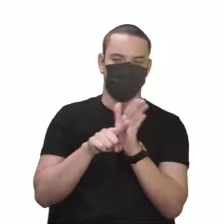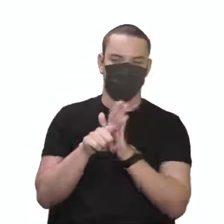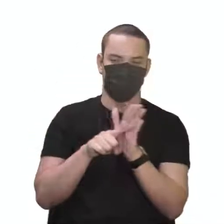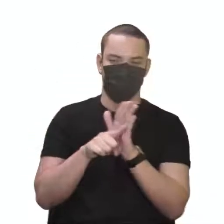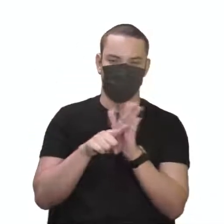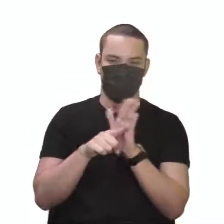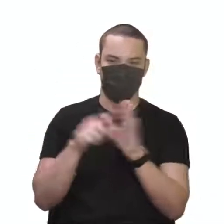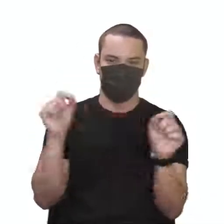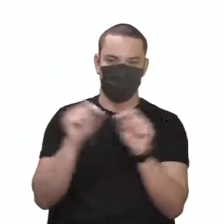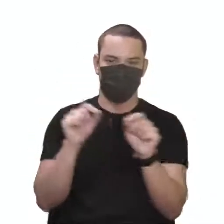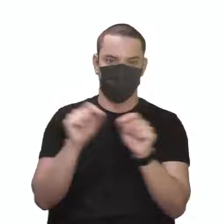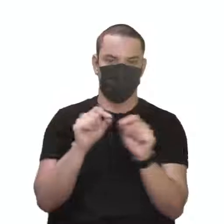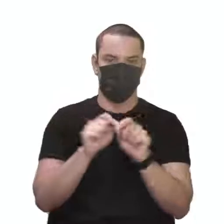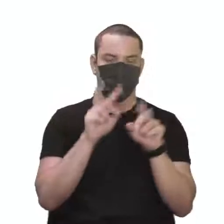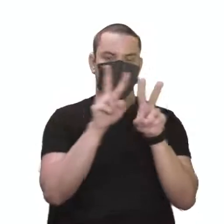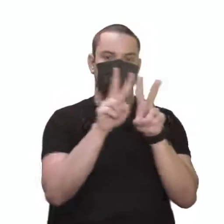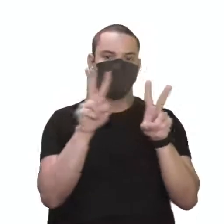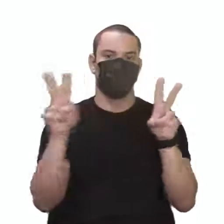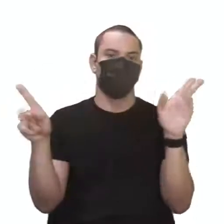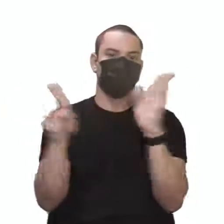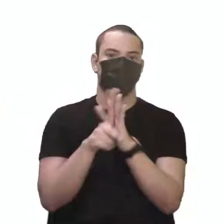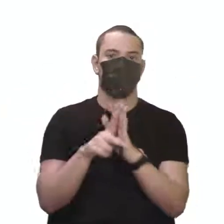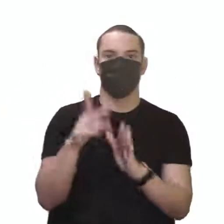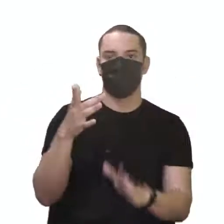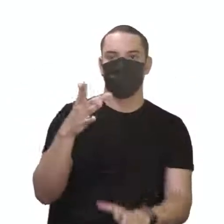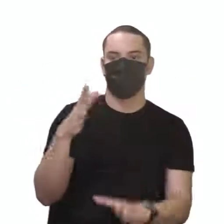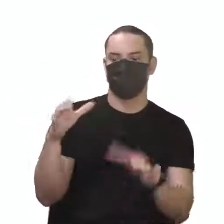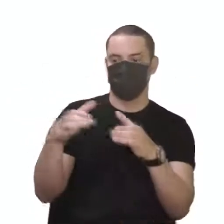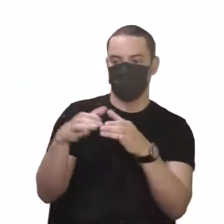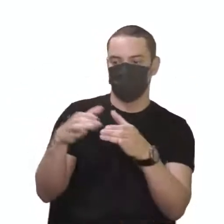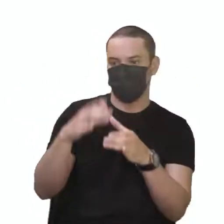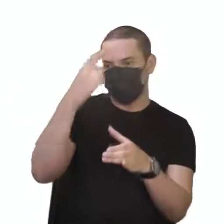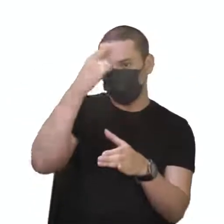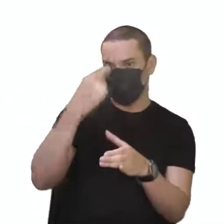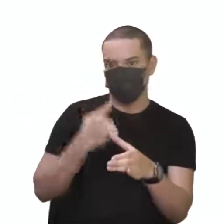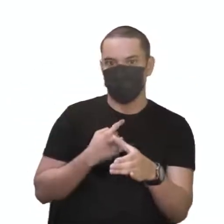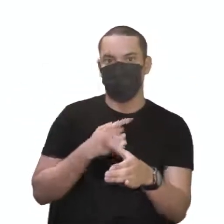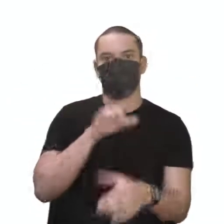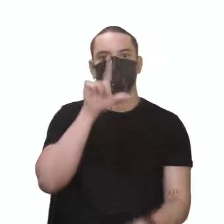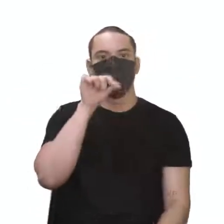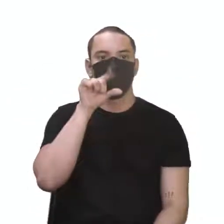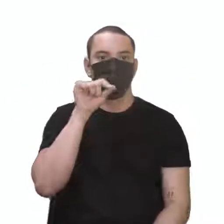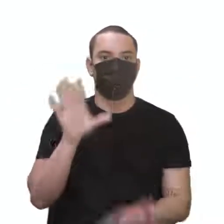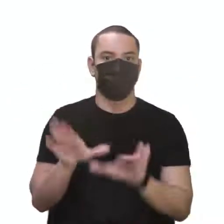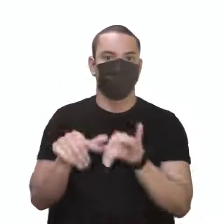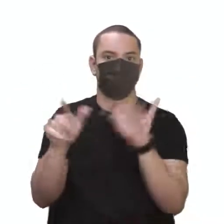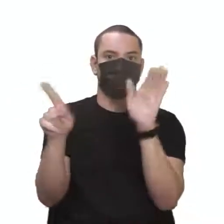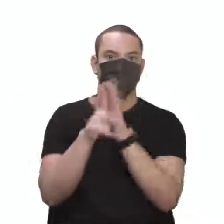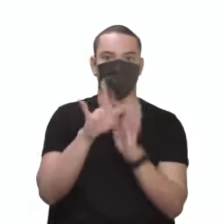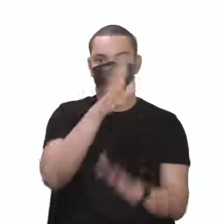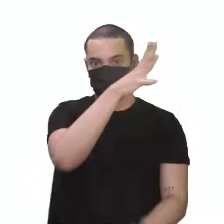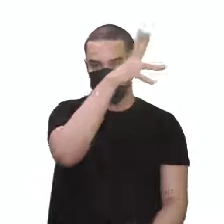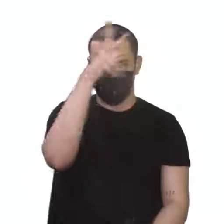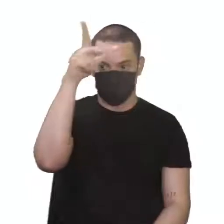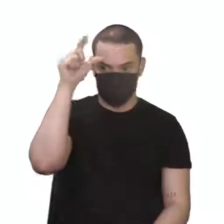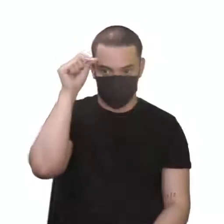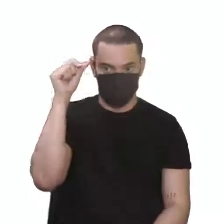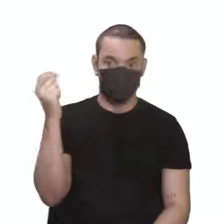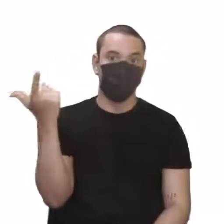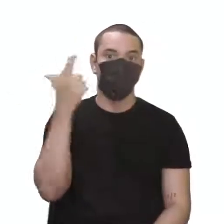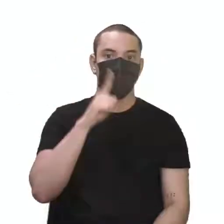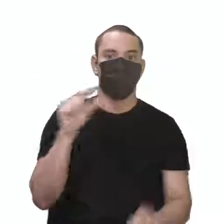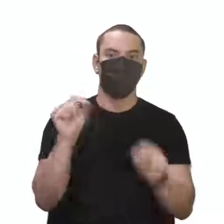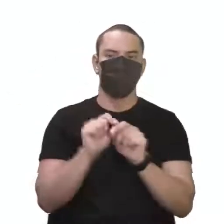o sequenciamento genético de uma espécie aqui da região amazônica de uma ave. Quer dizer que eles conseguiram ter